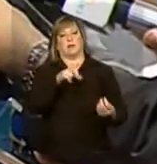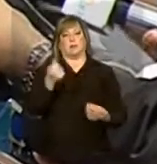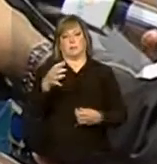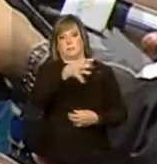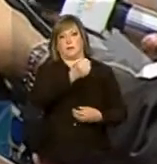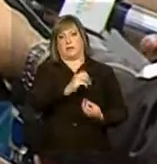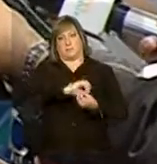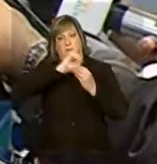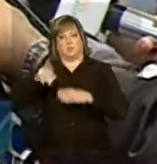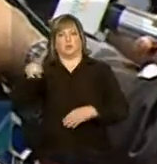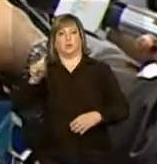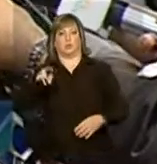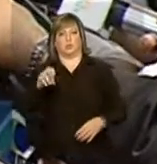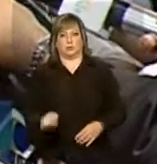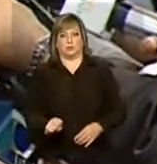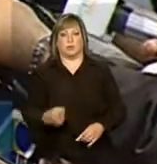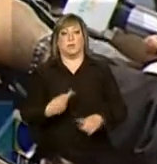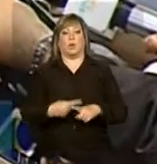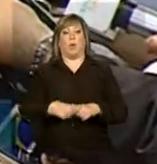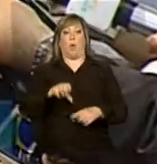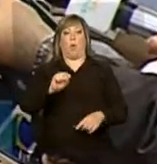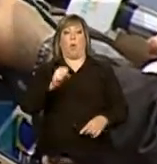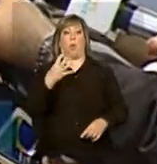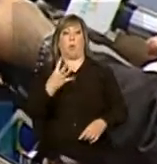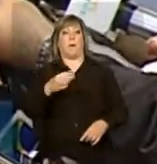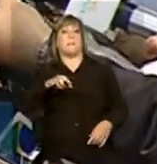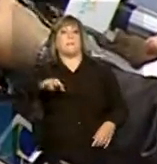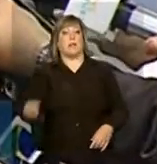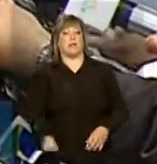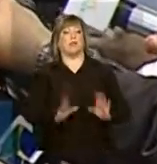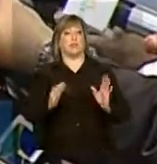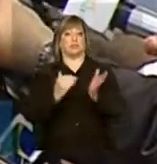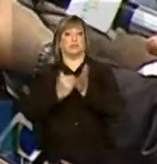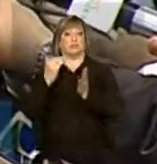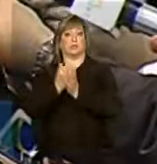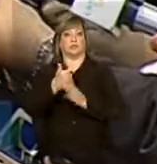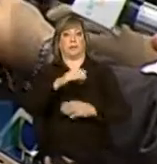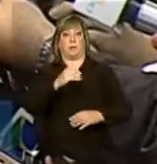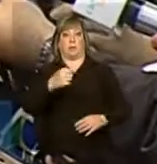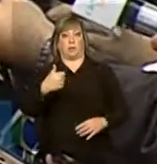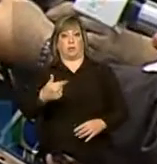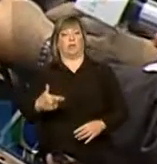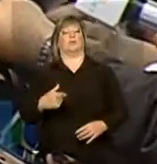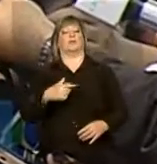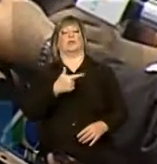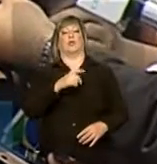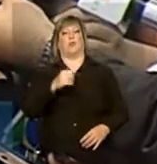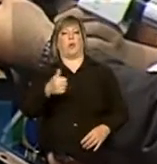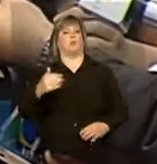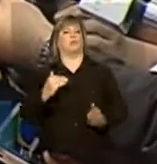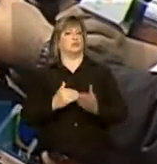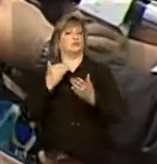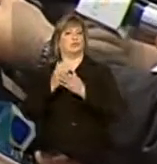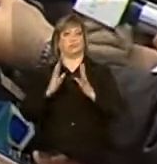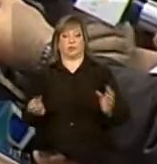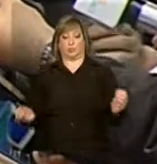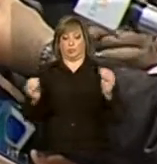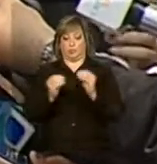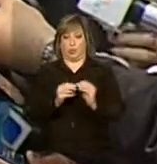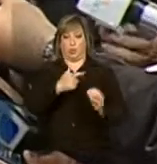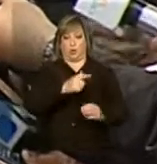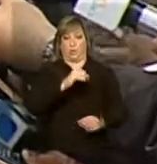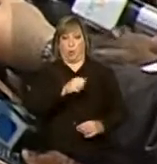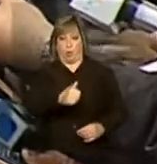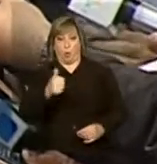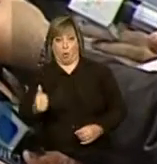Já ressarcimos 84 milhões, supera o ano de 2012, supera em 2011. E quando a gente junta